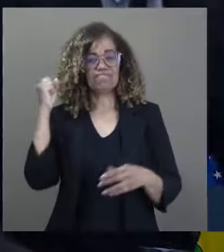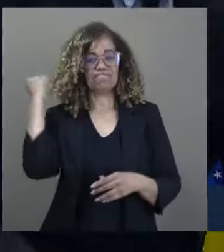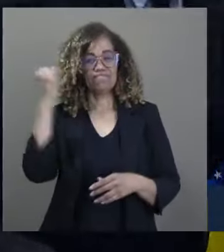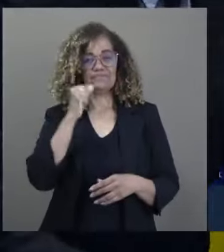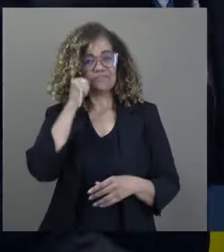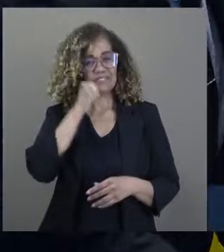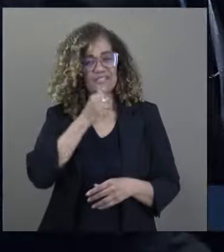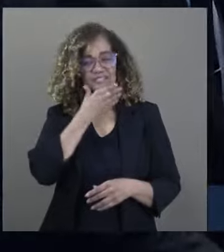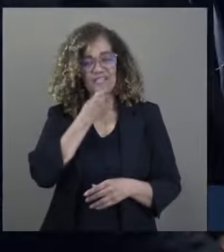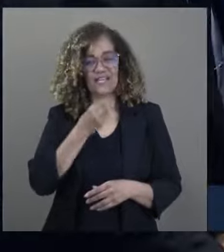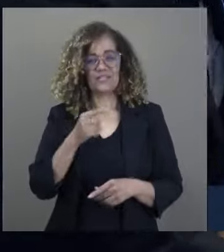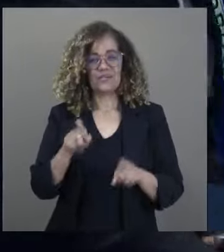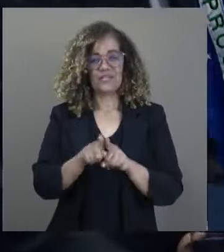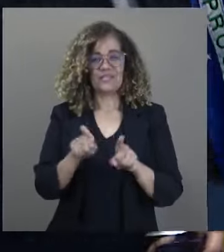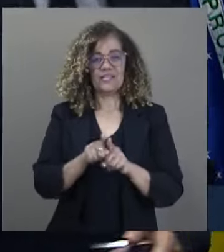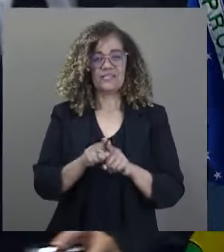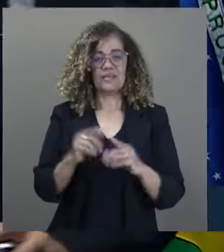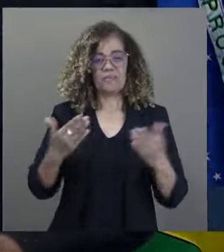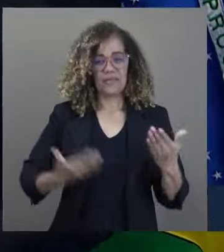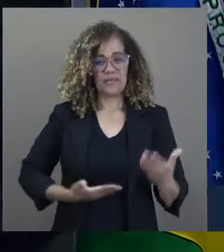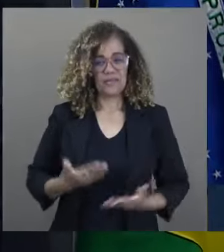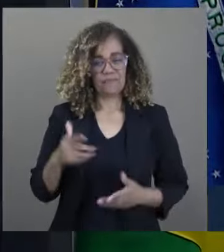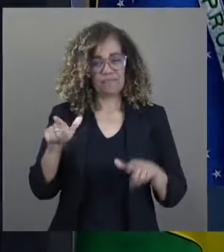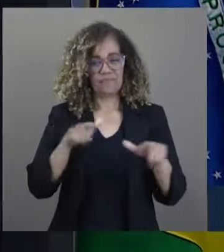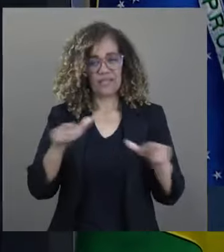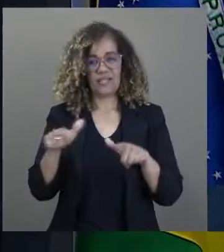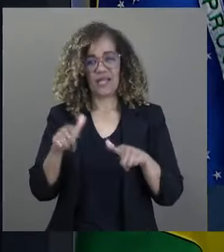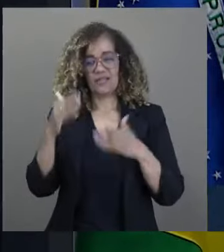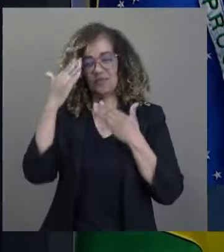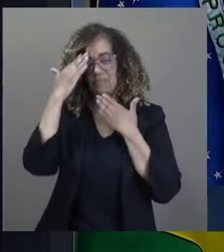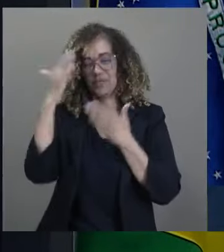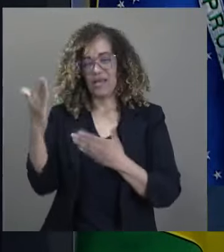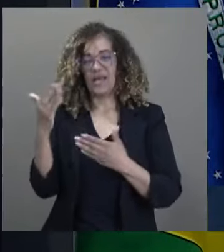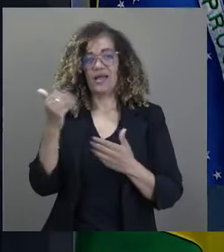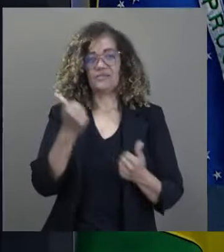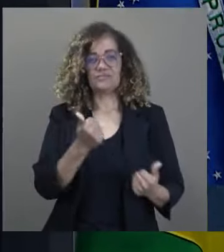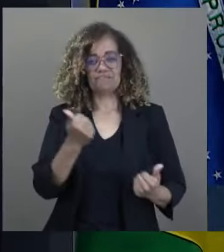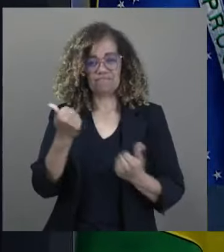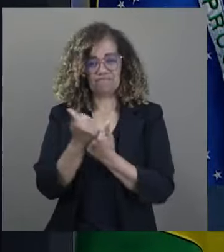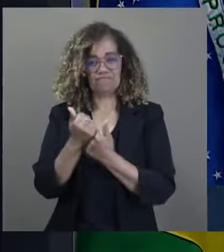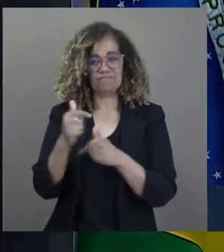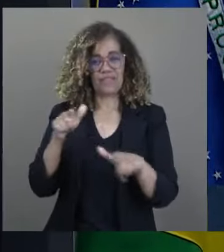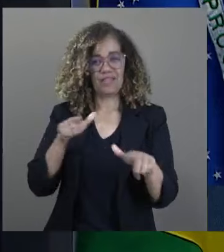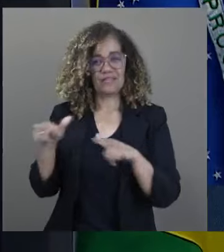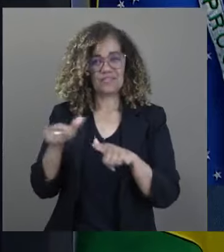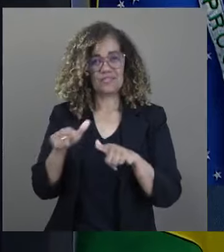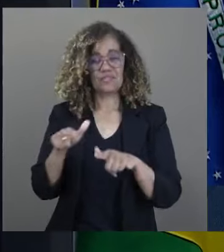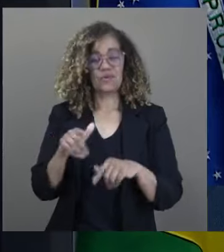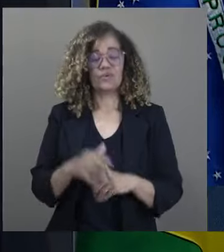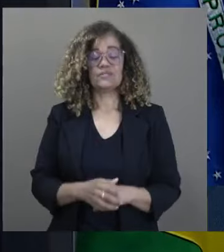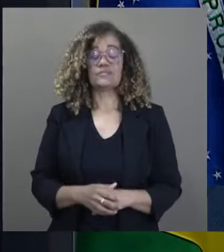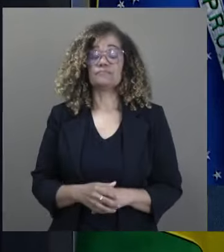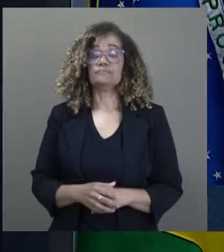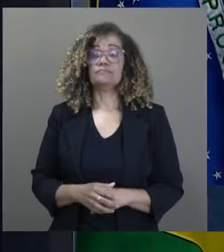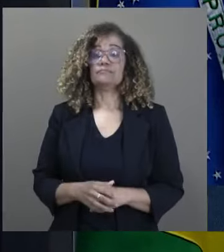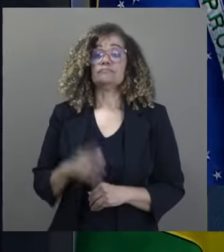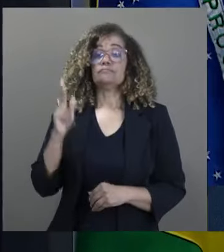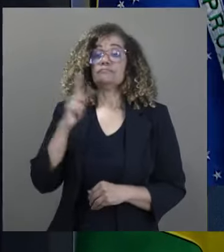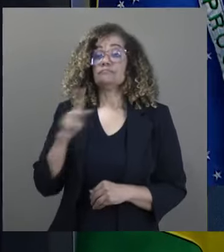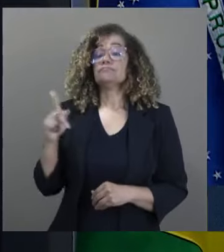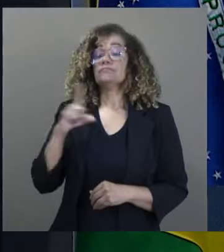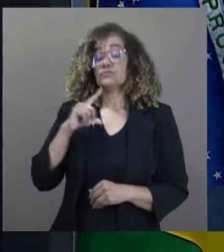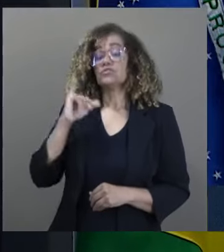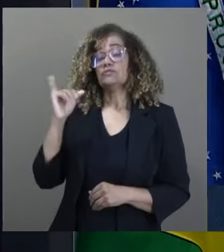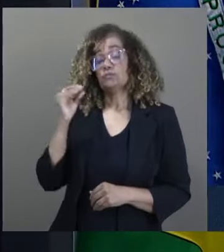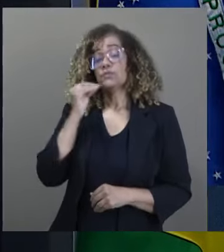senhores senadores, funcionários dessa casa, muito obrigado, assessores. Presidente, eu tive a